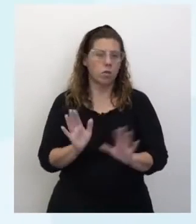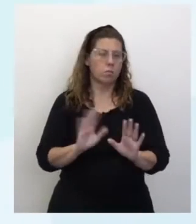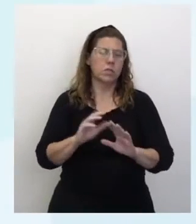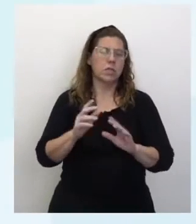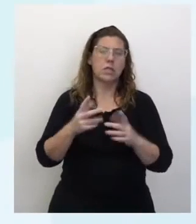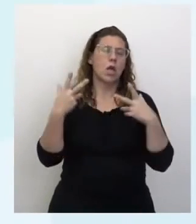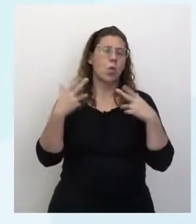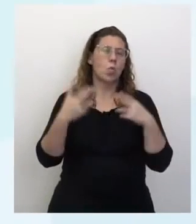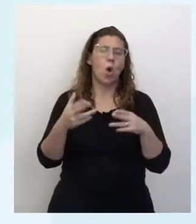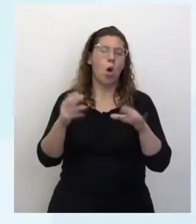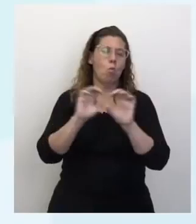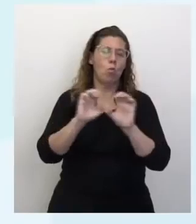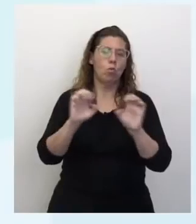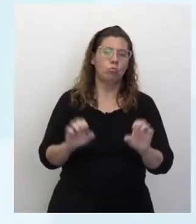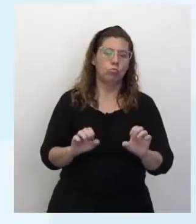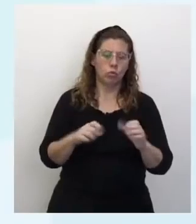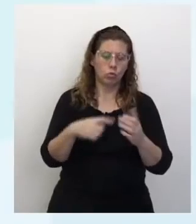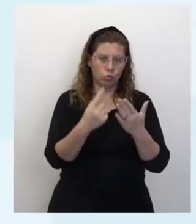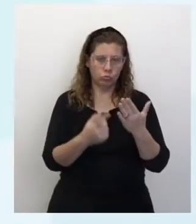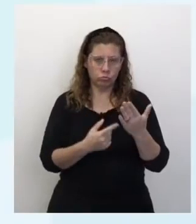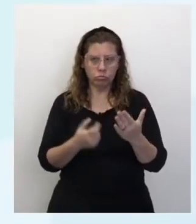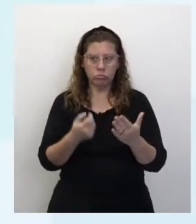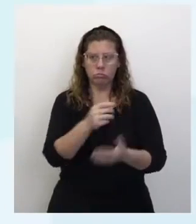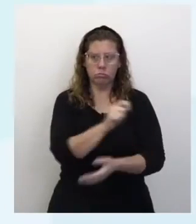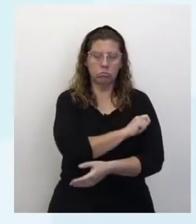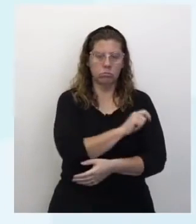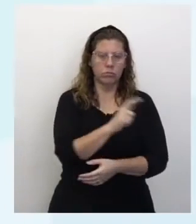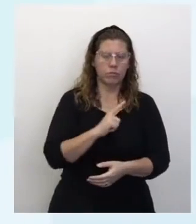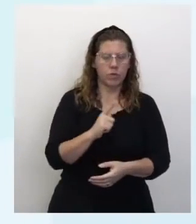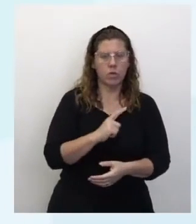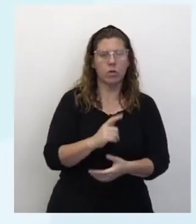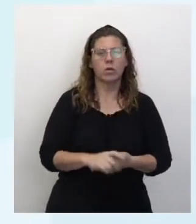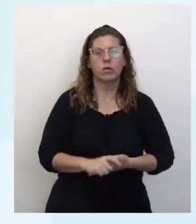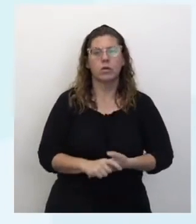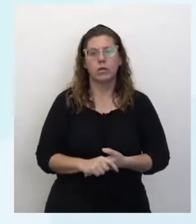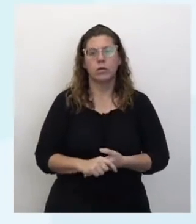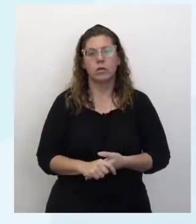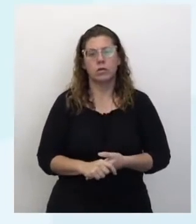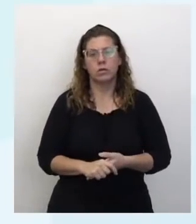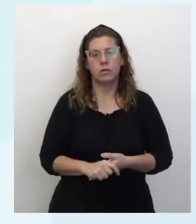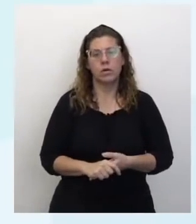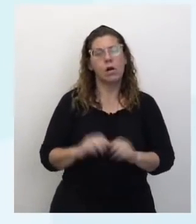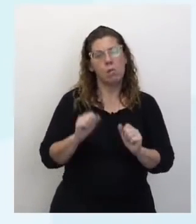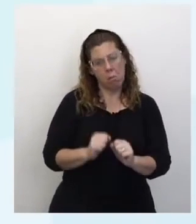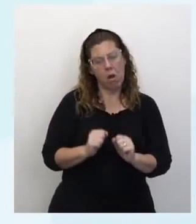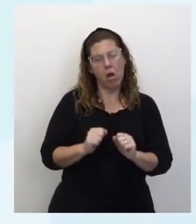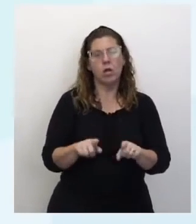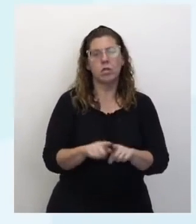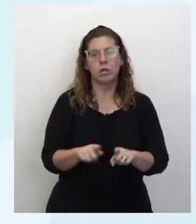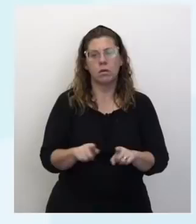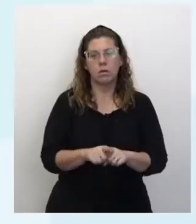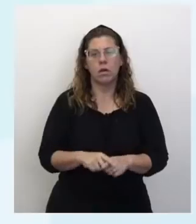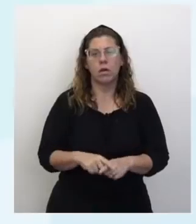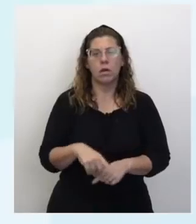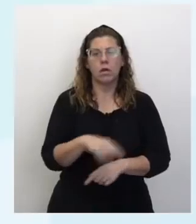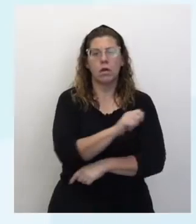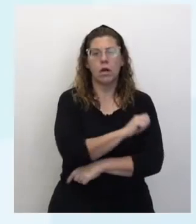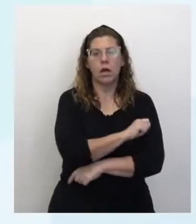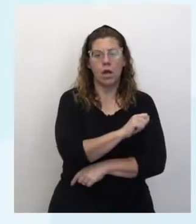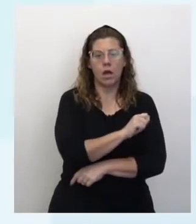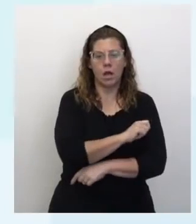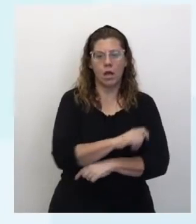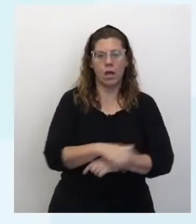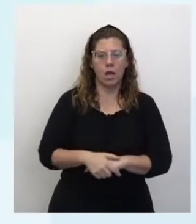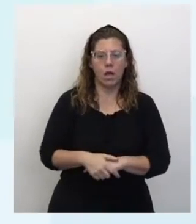estrutura, aparece também lá no caderno do aluno do 9º ano de português, né? Então vocês podem usar também para aula de português, pode fazer para português e para